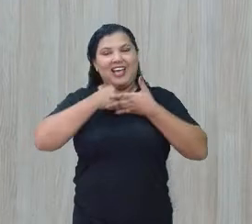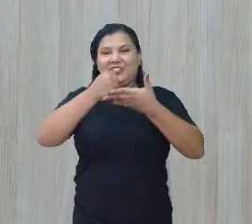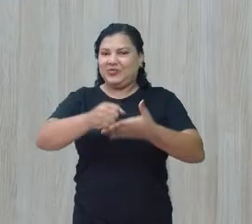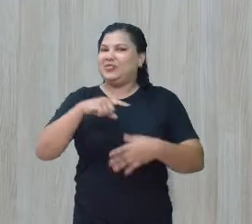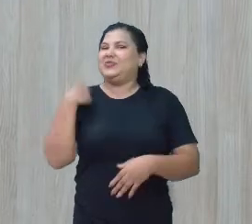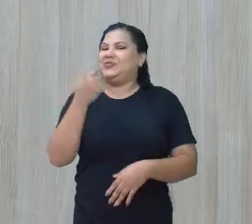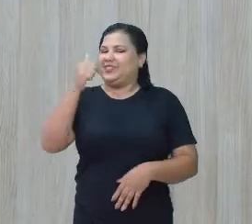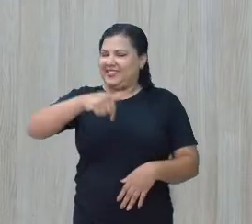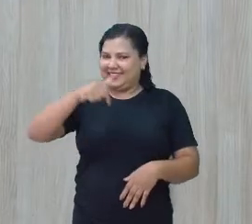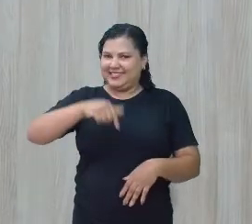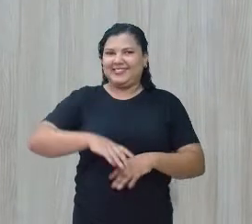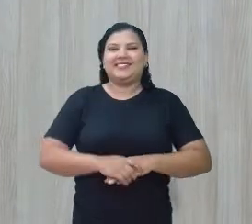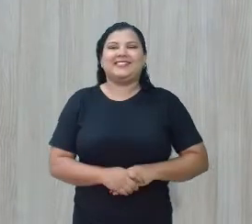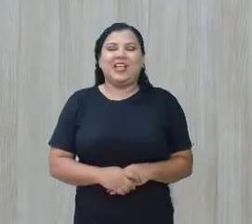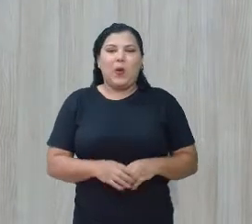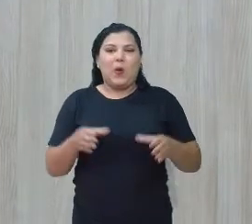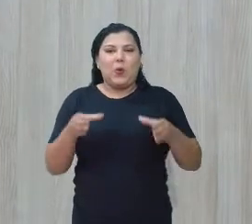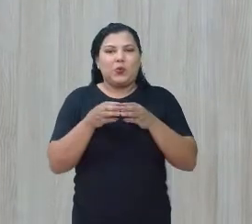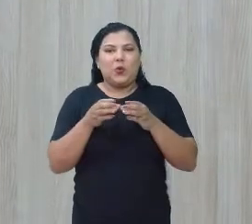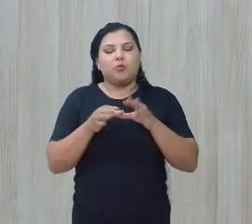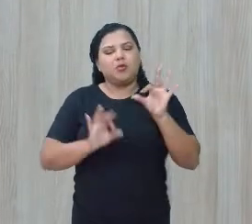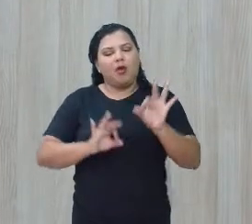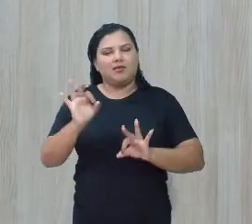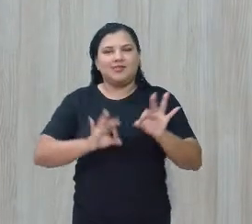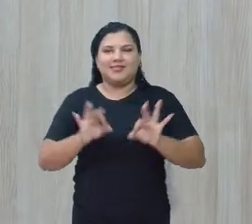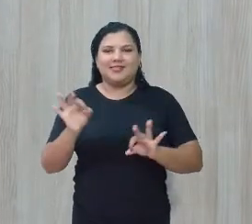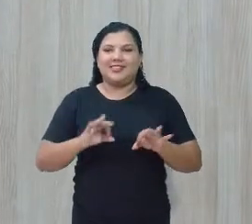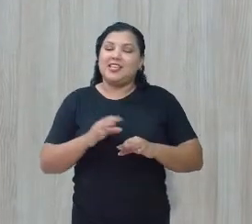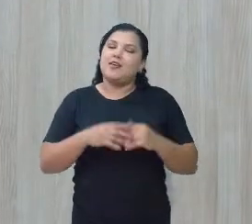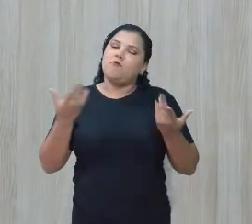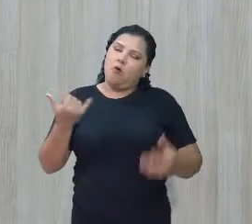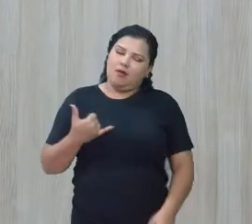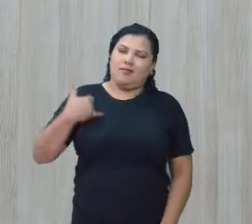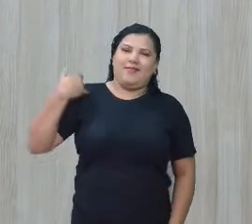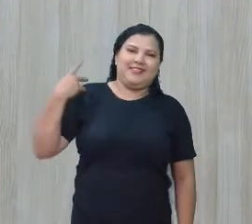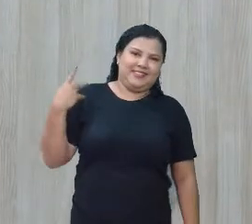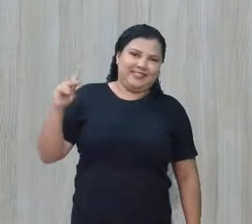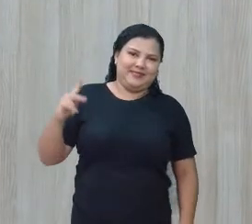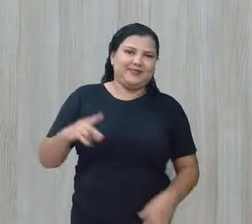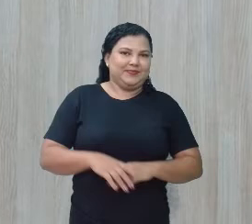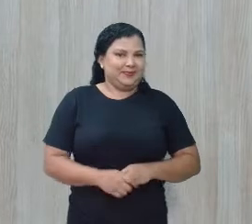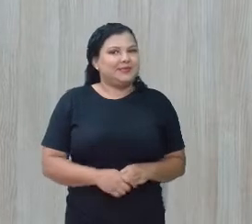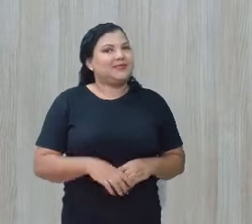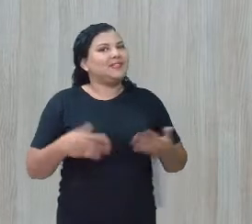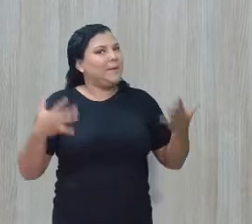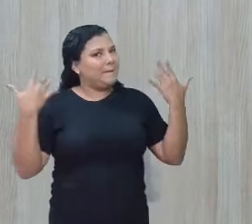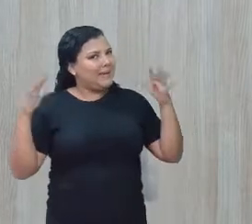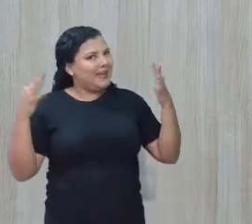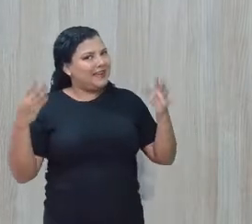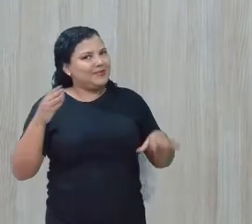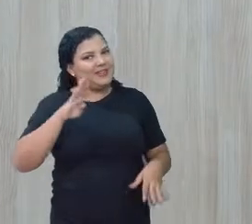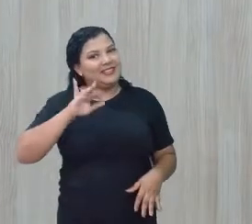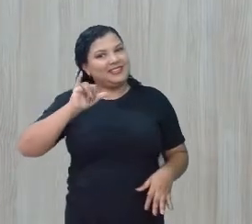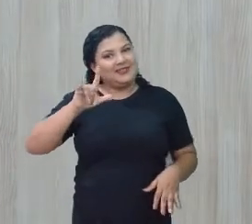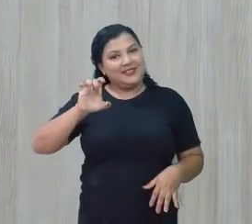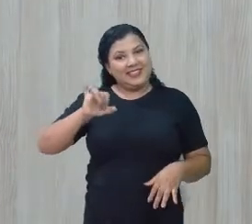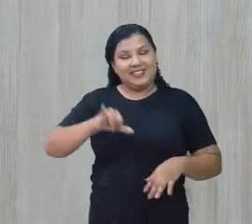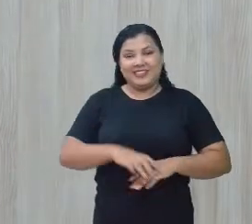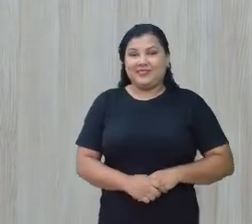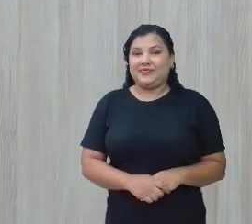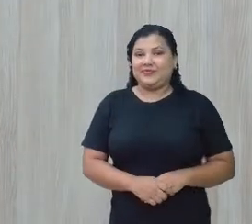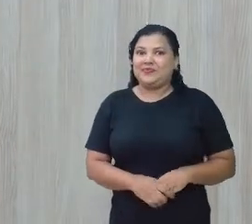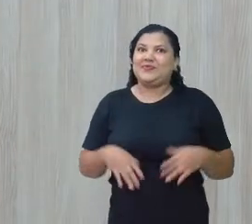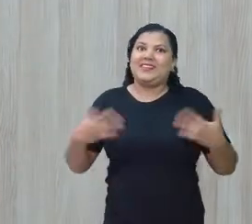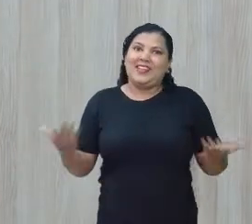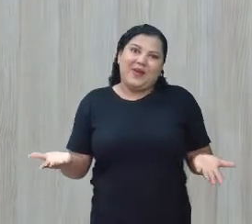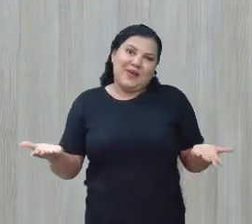bastante a gente aqui, pessoal, a galera da produção. E foi aniversário dele, né? Na semana passada. Então, parabéns, Billy. Ó, quem